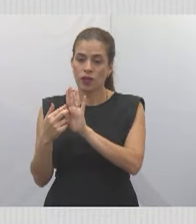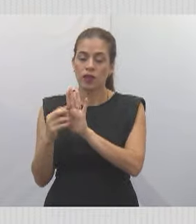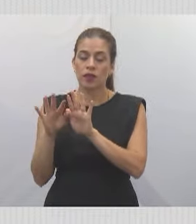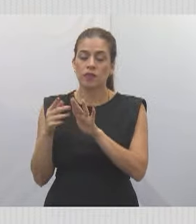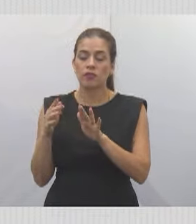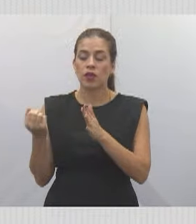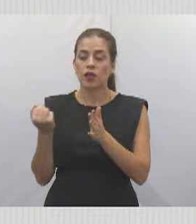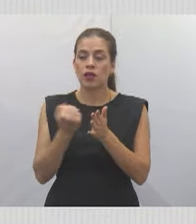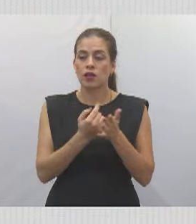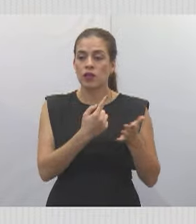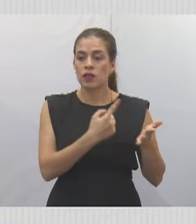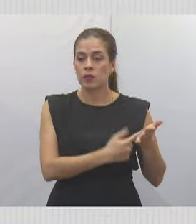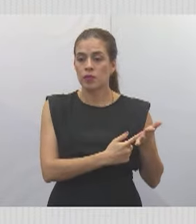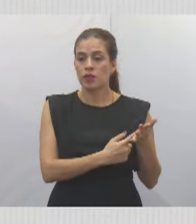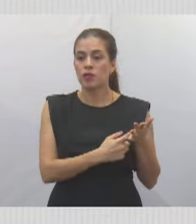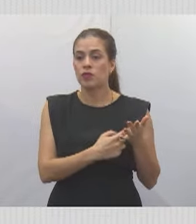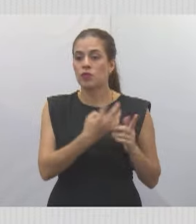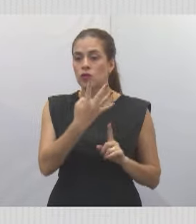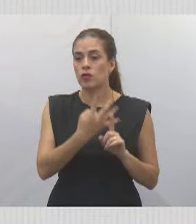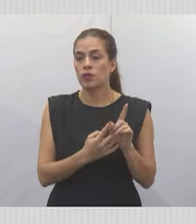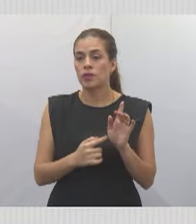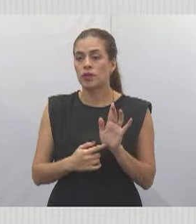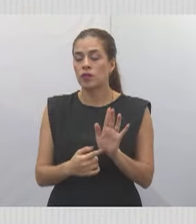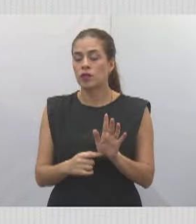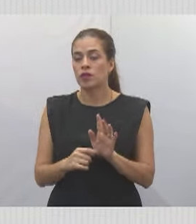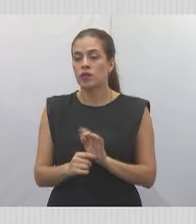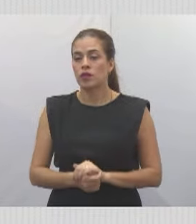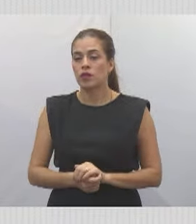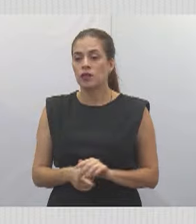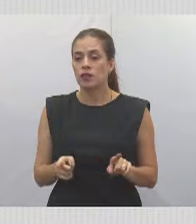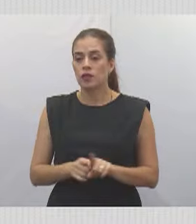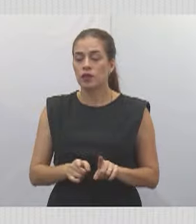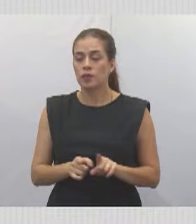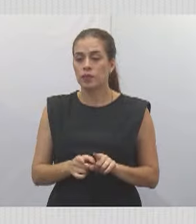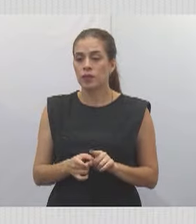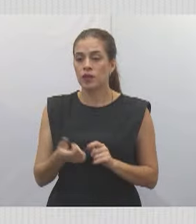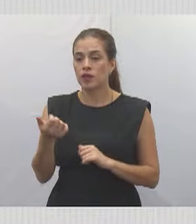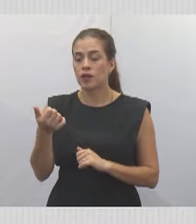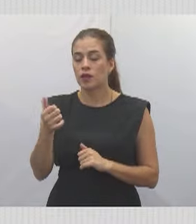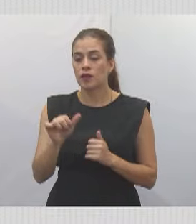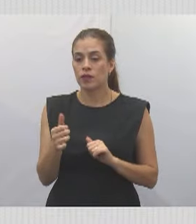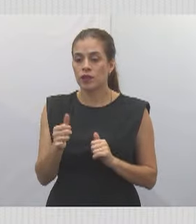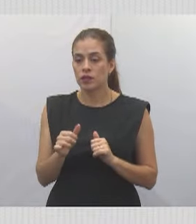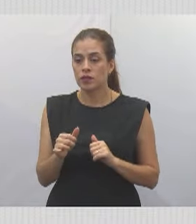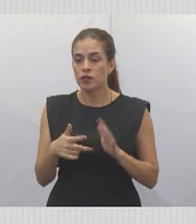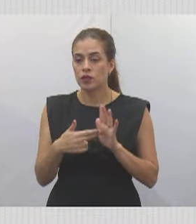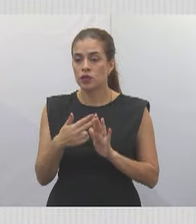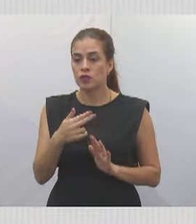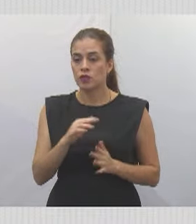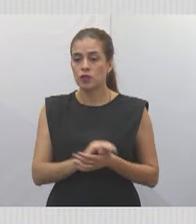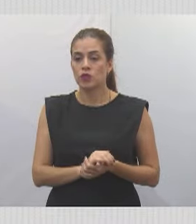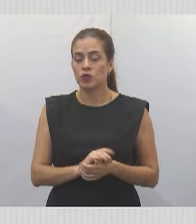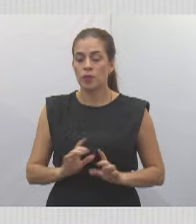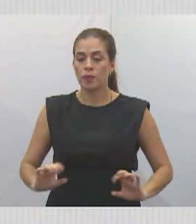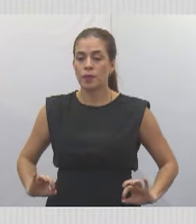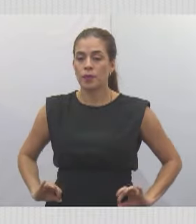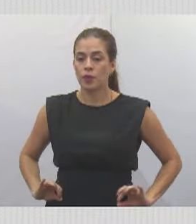no quadrimestre. Então, esse é o destaque que a gente dá, bem como a avaliação cirúrgica em coloproctologia. Próximo slide, por